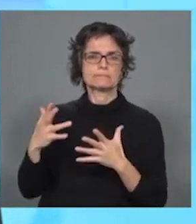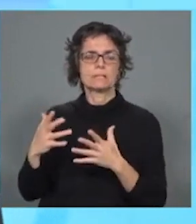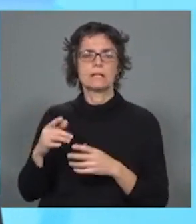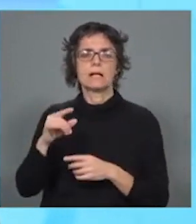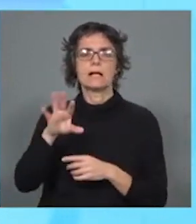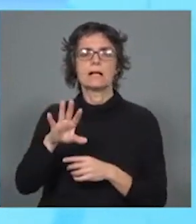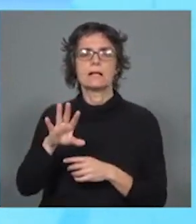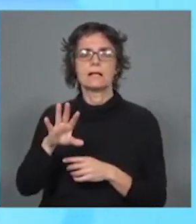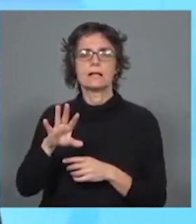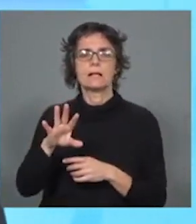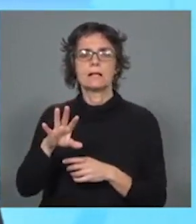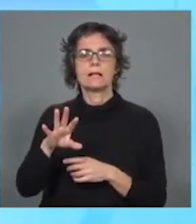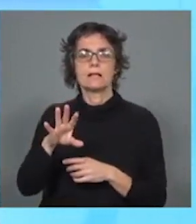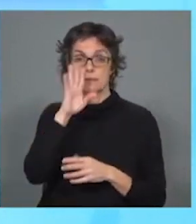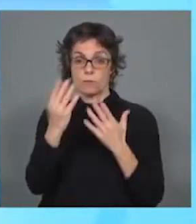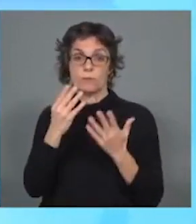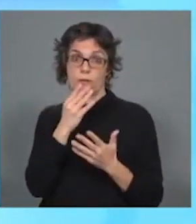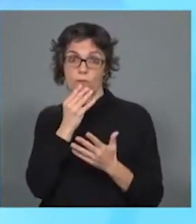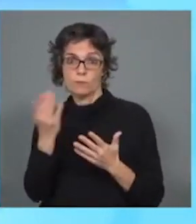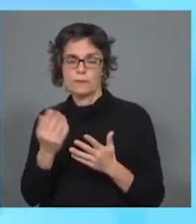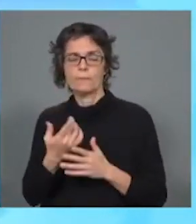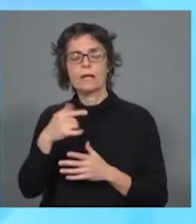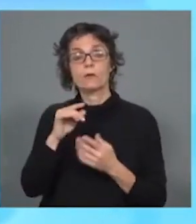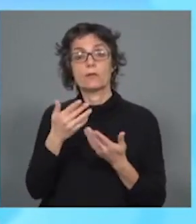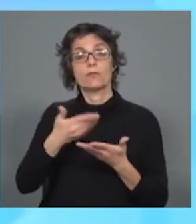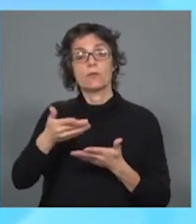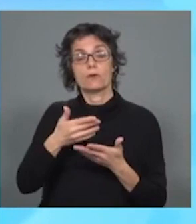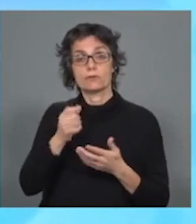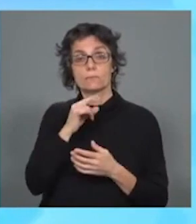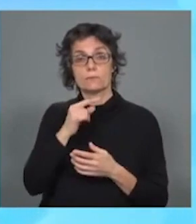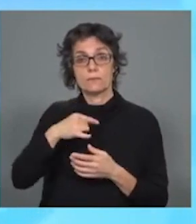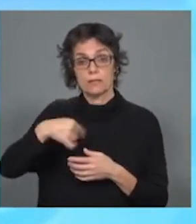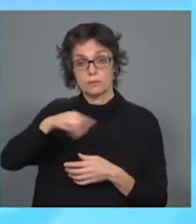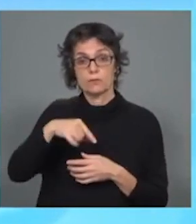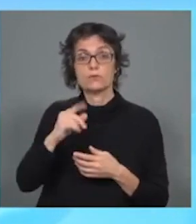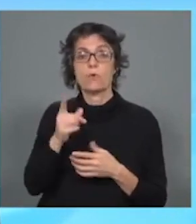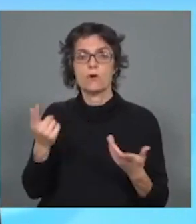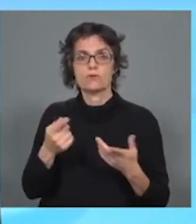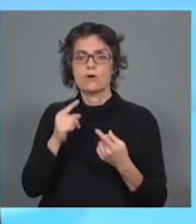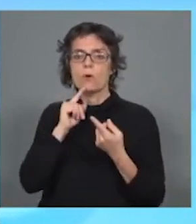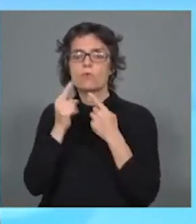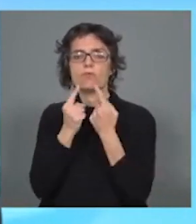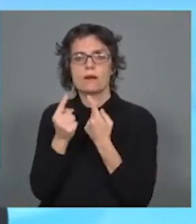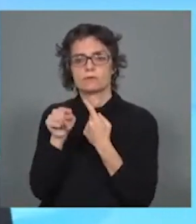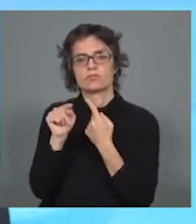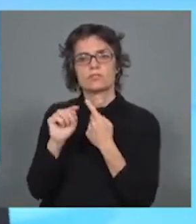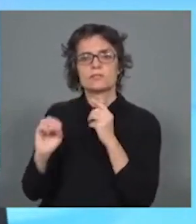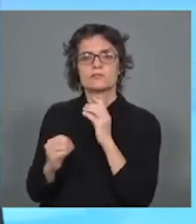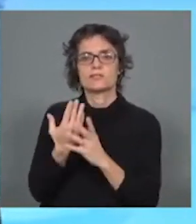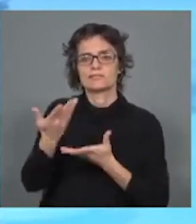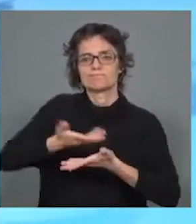narrativas. Nesse diálogo connosco, nós também vamos falar de como nós também temos